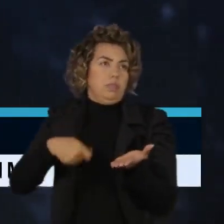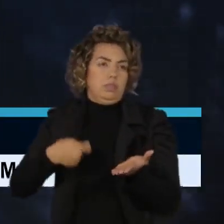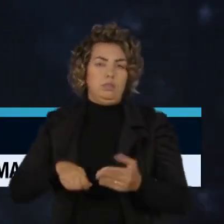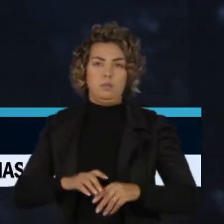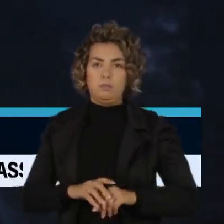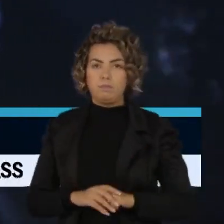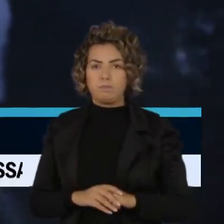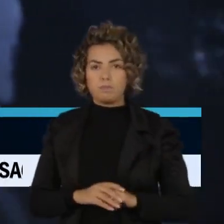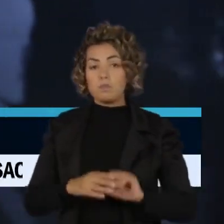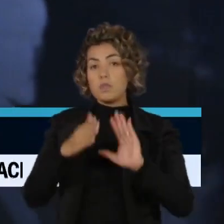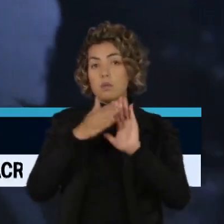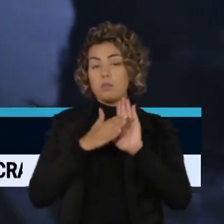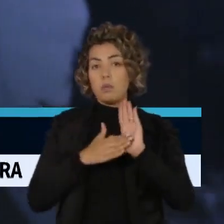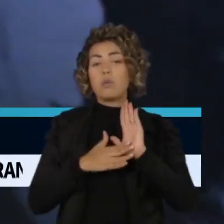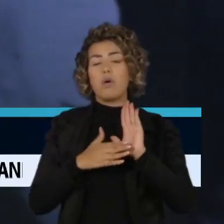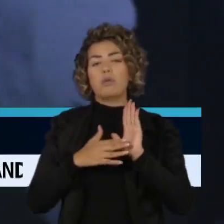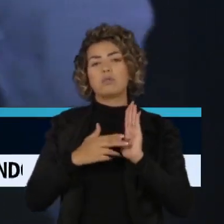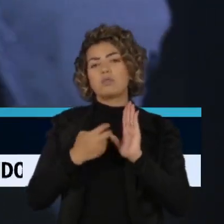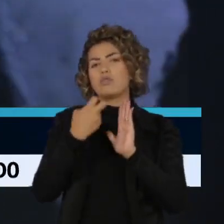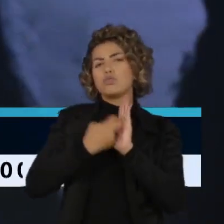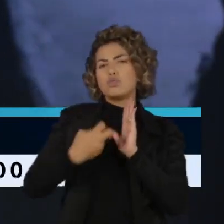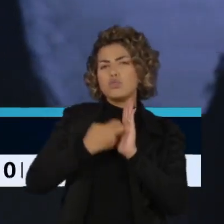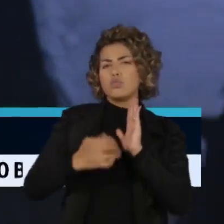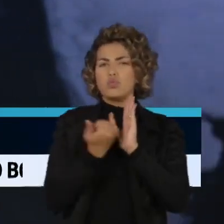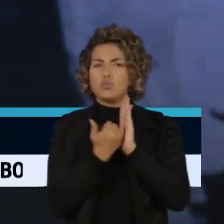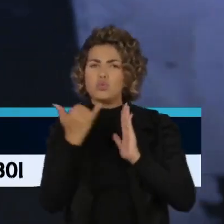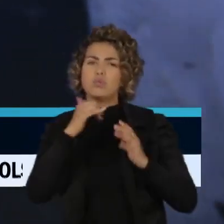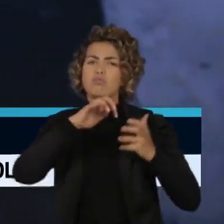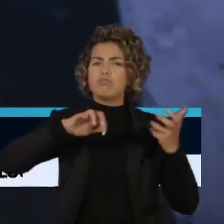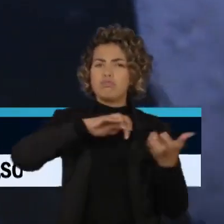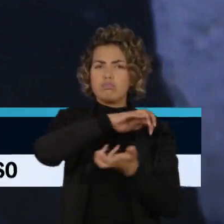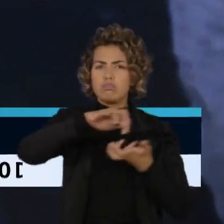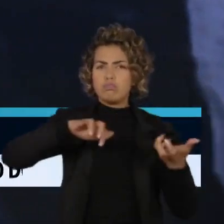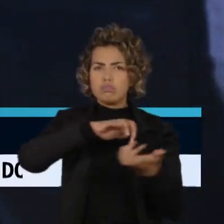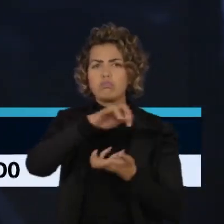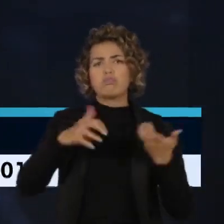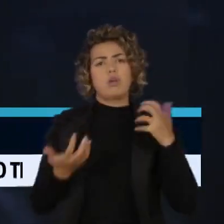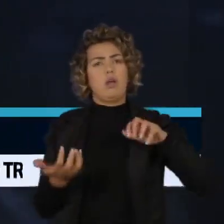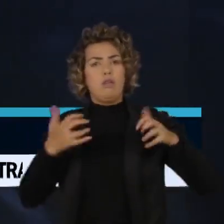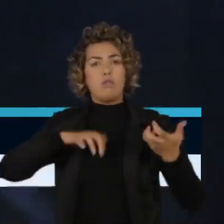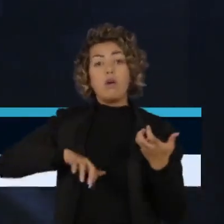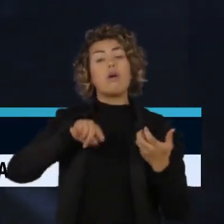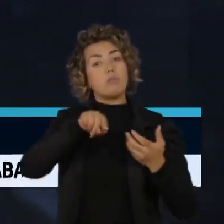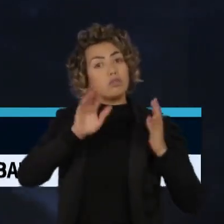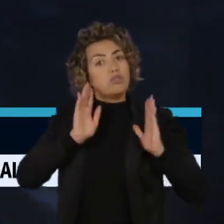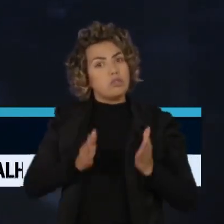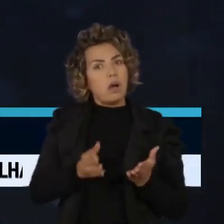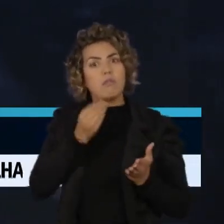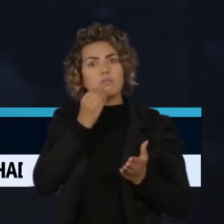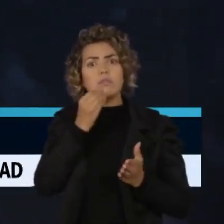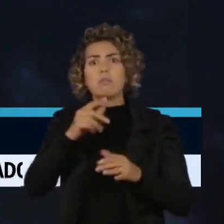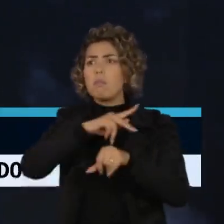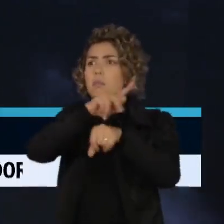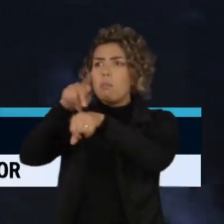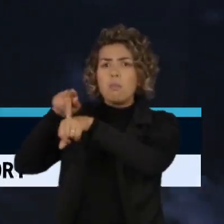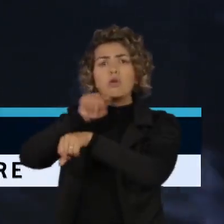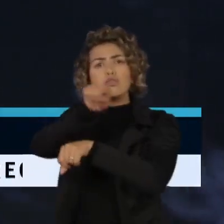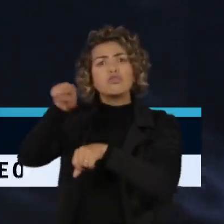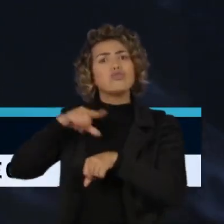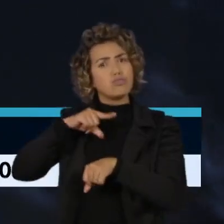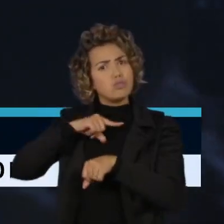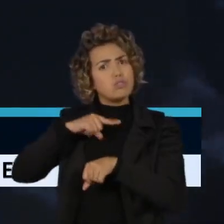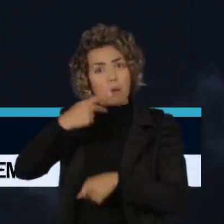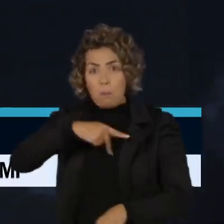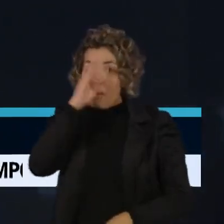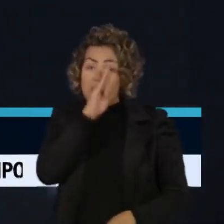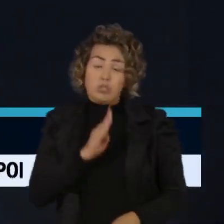na proposta de reforma tributária o governo pretende introduzir no país um mecanismo que já é amplamente usado em várias partes do planeta o cashback a